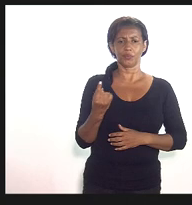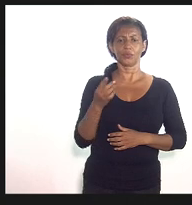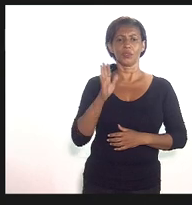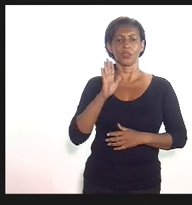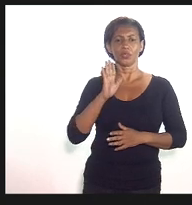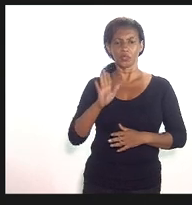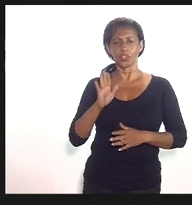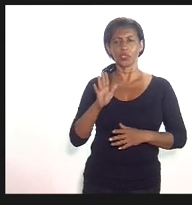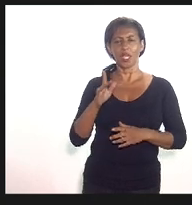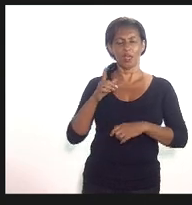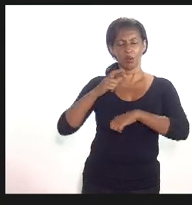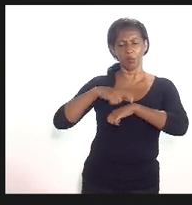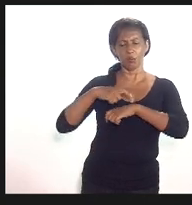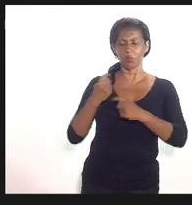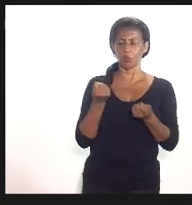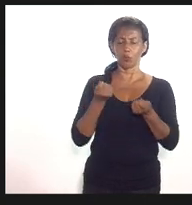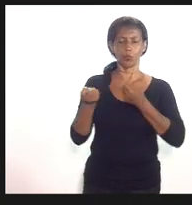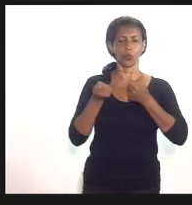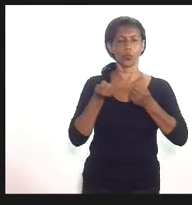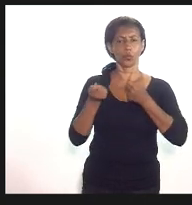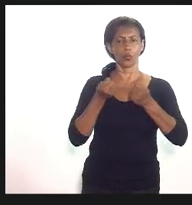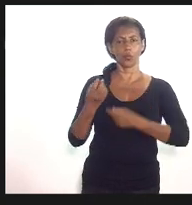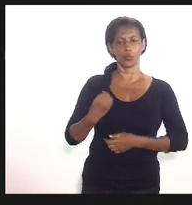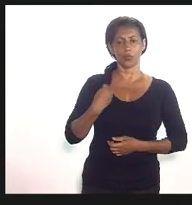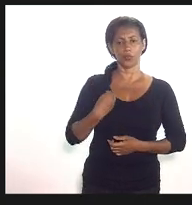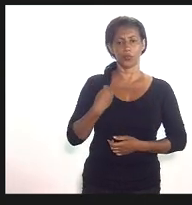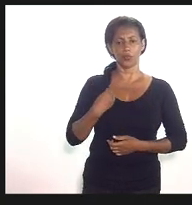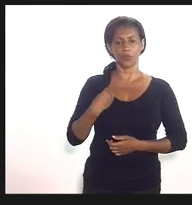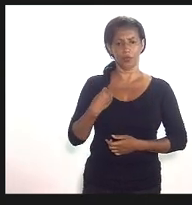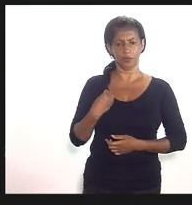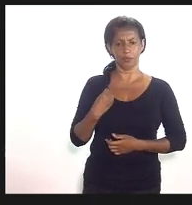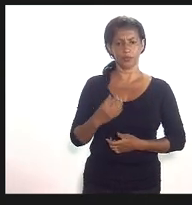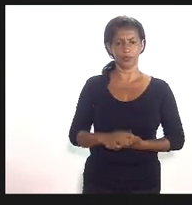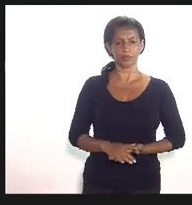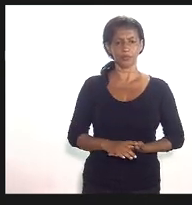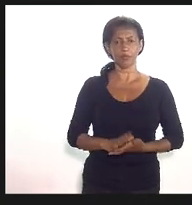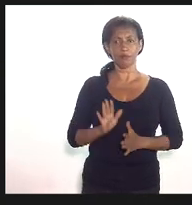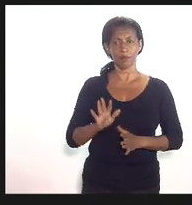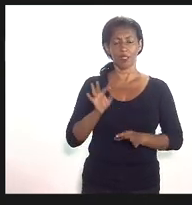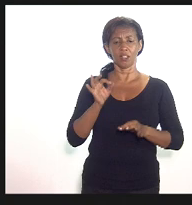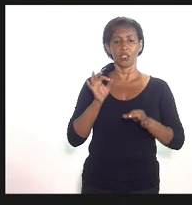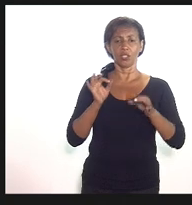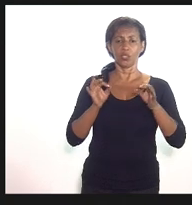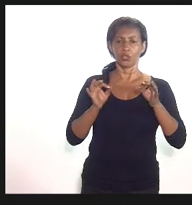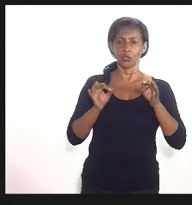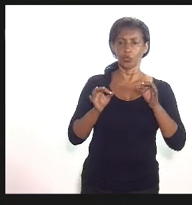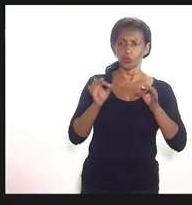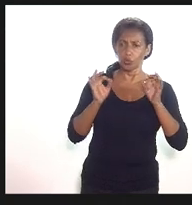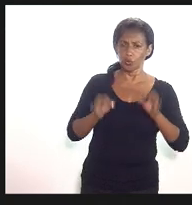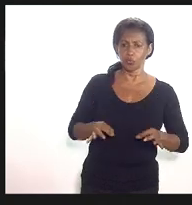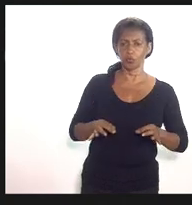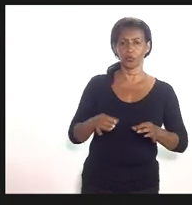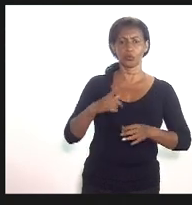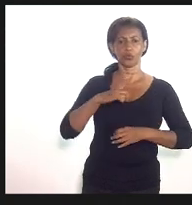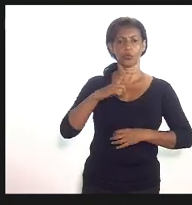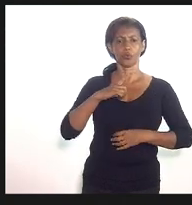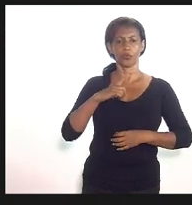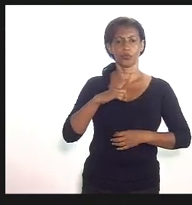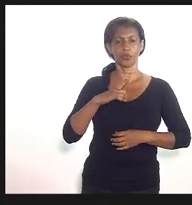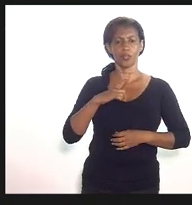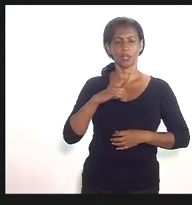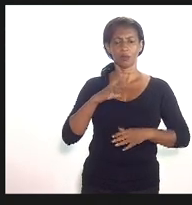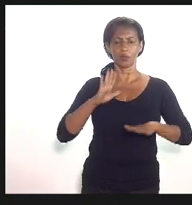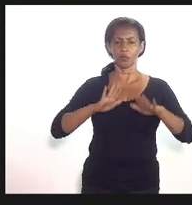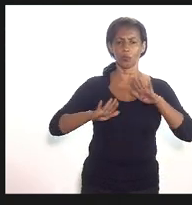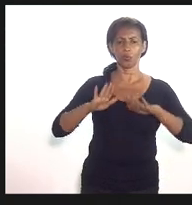considerando o momento econômico e pandêmico que a gente está vivendo. Agora, é justo, e eu tenho tido esse critério, de,